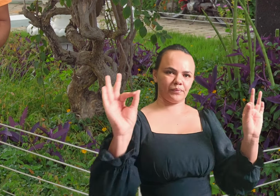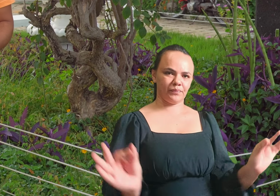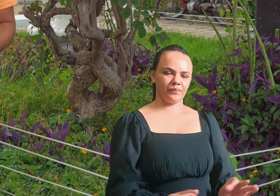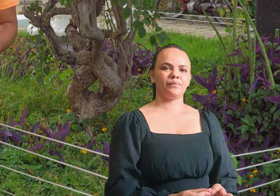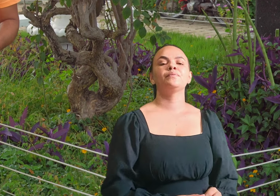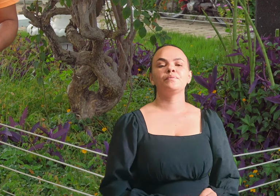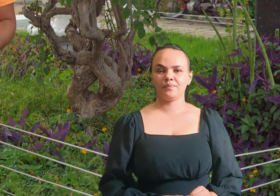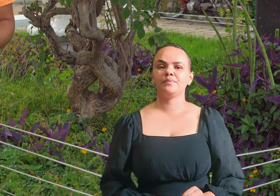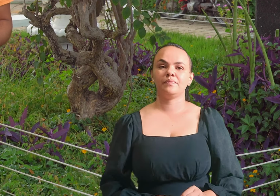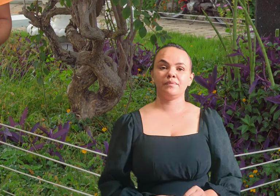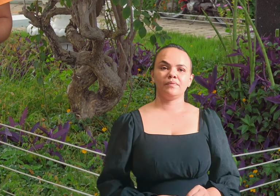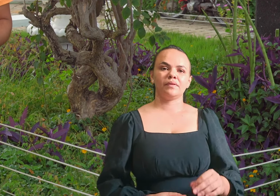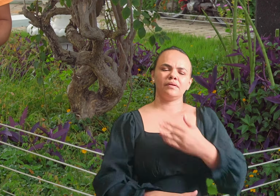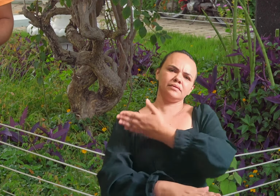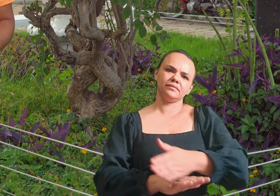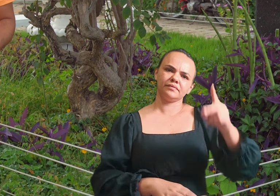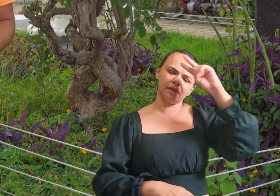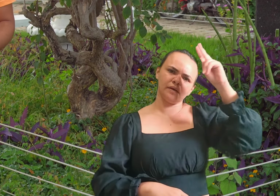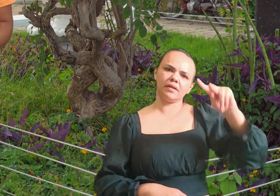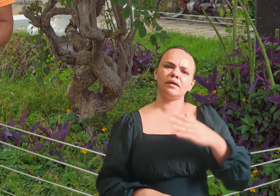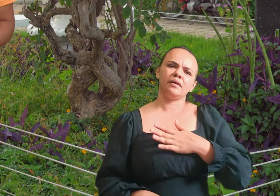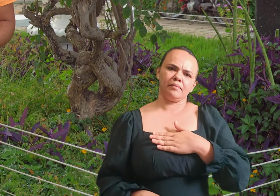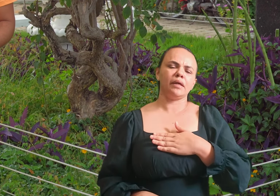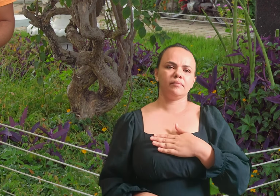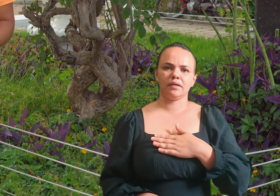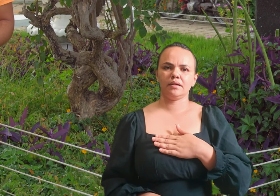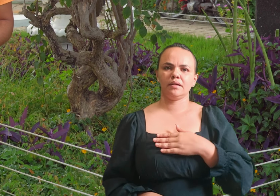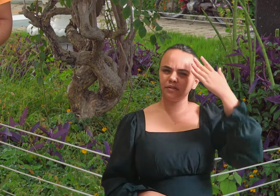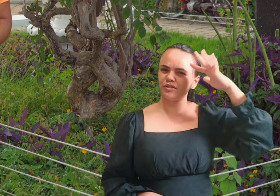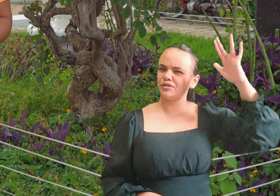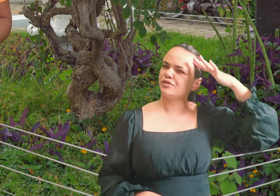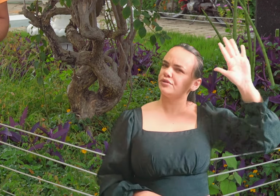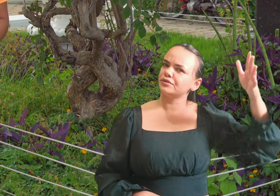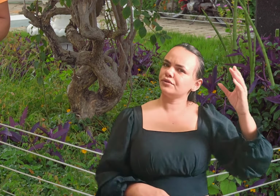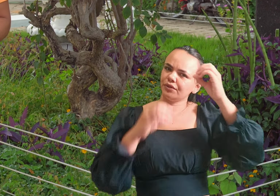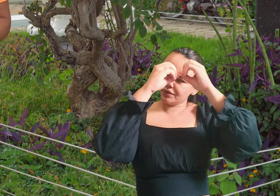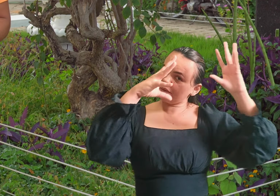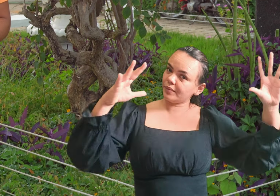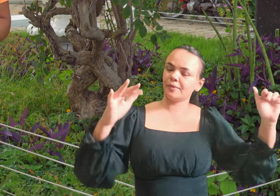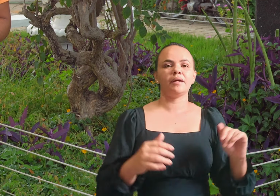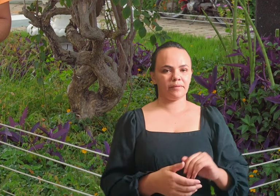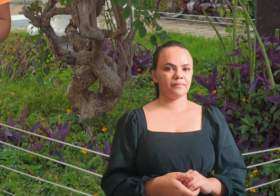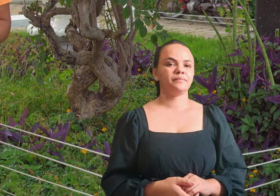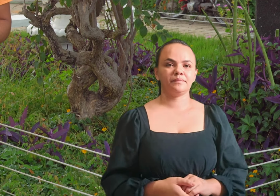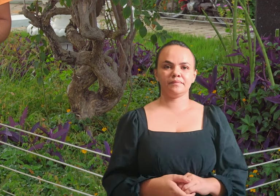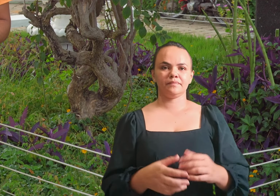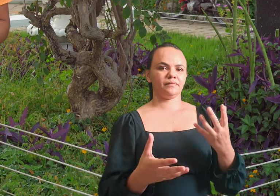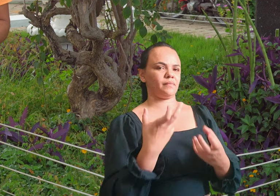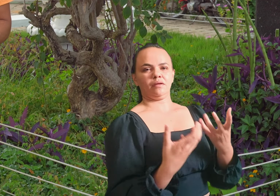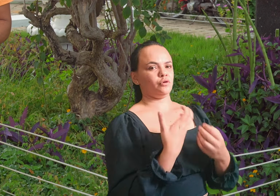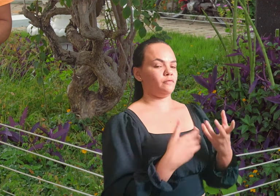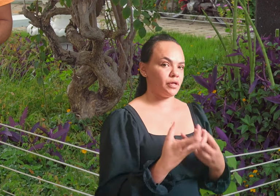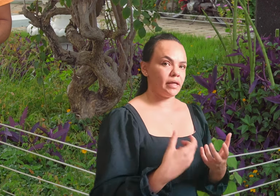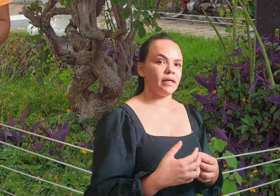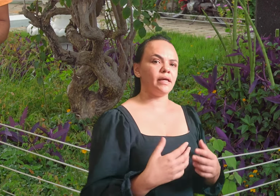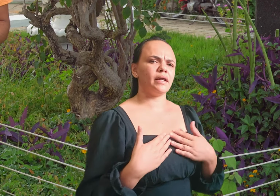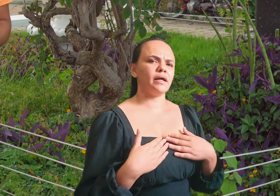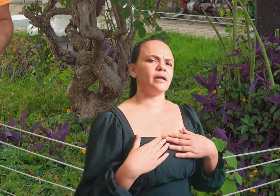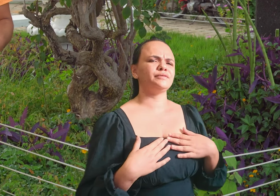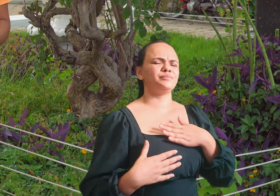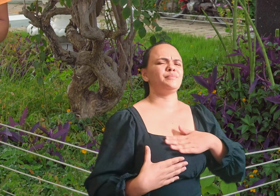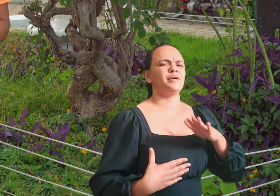momentos esses que me traz a minha lembrança a passagem da fogueira do meu saudoso avô